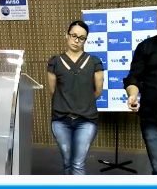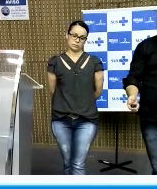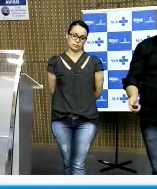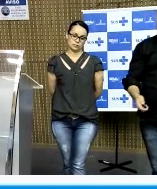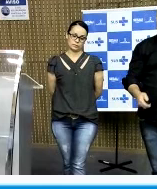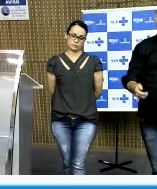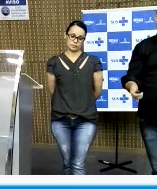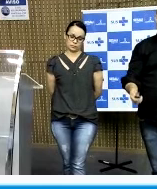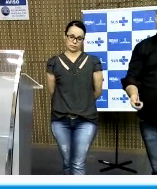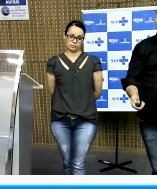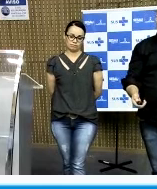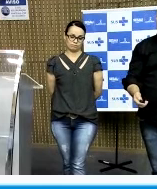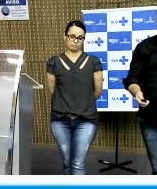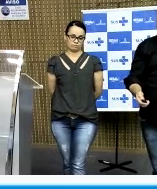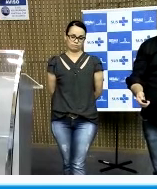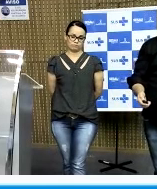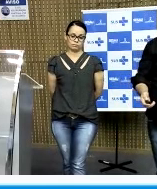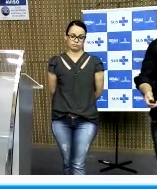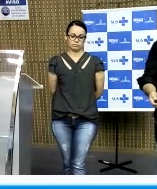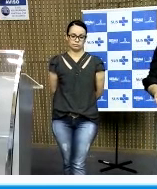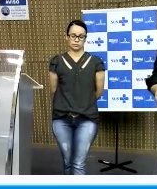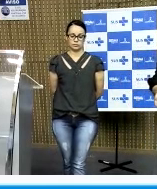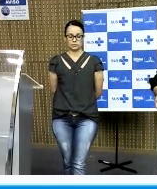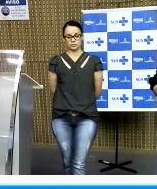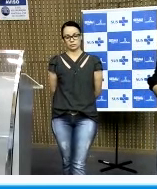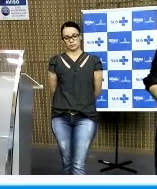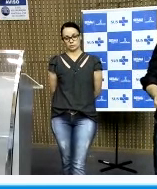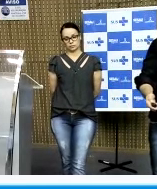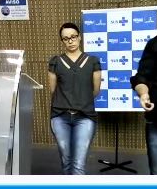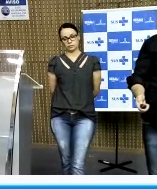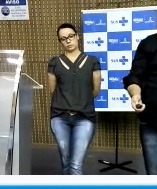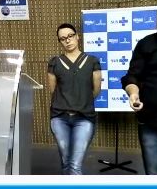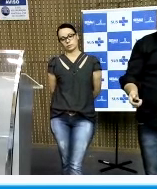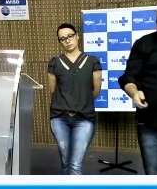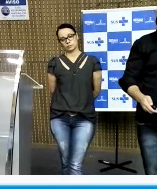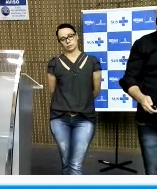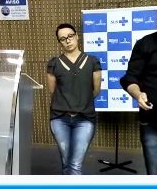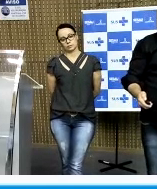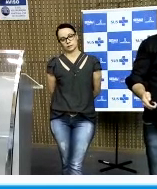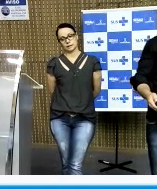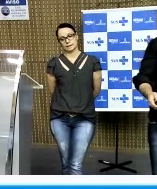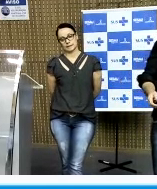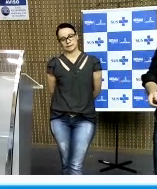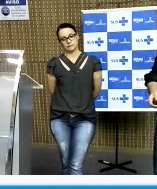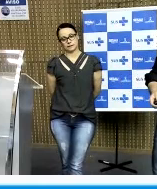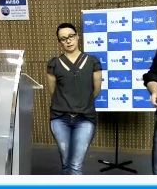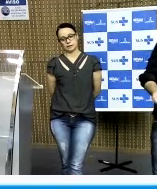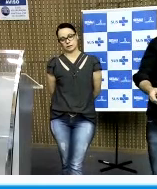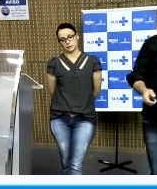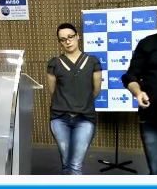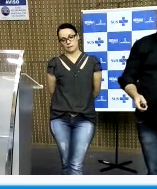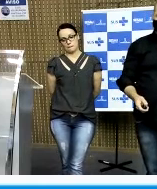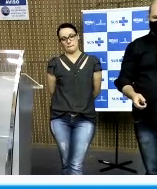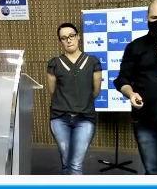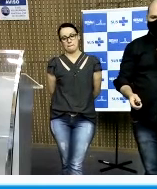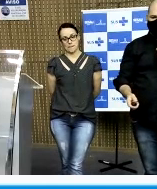visita domiciliar para as puérperas não houve, tá? No período do 2020 e 2021. As doenças transmissíveis,